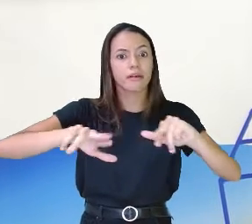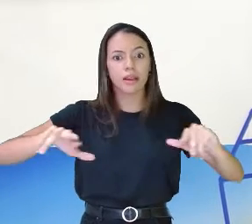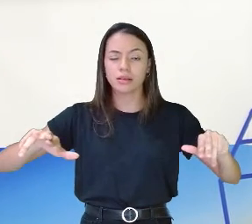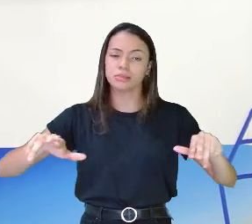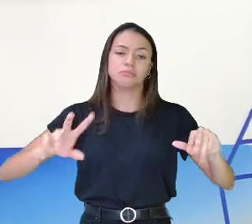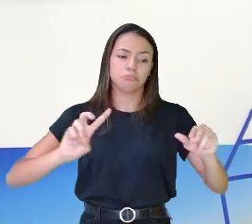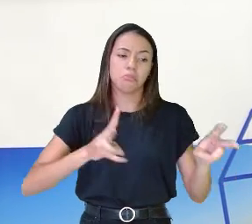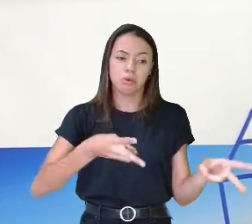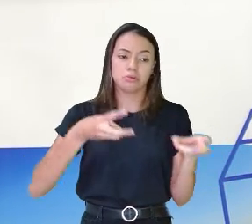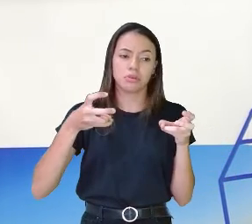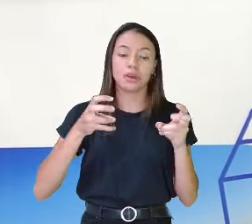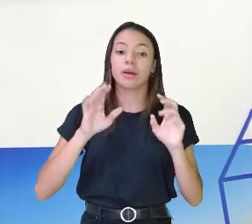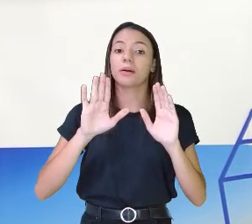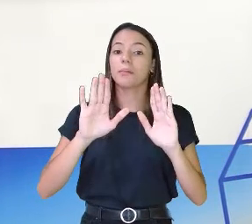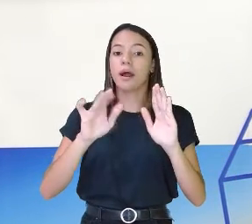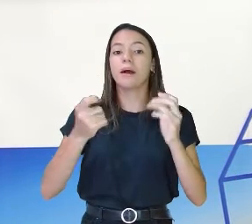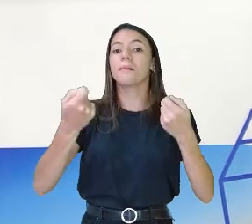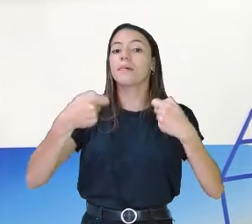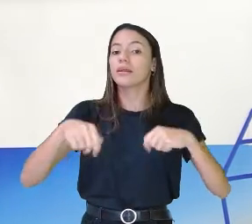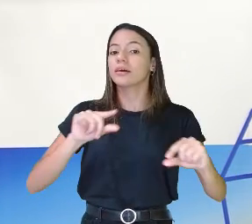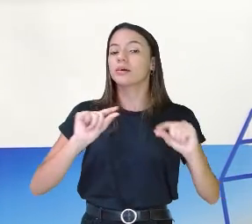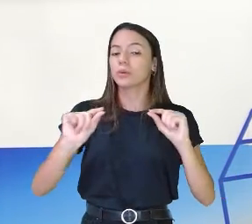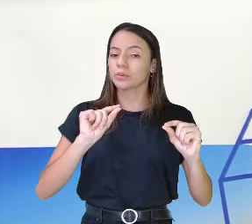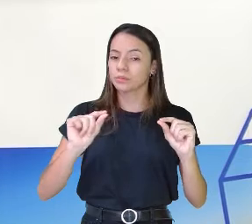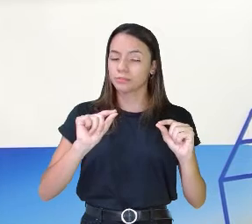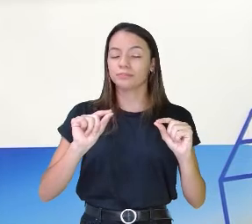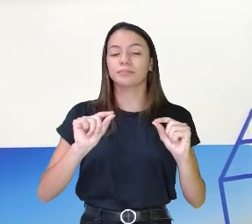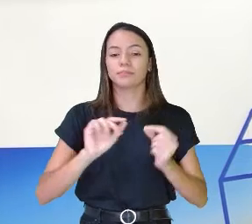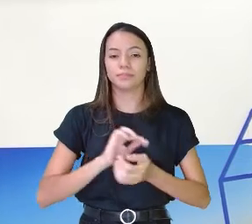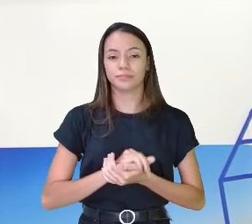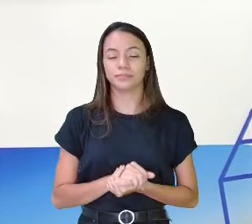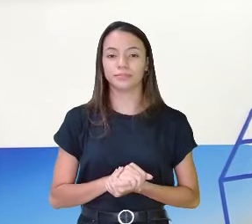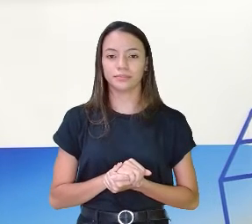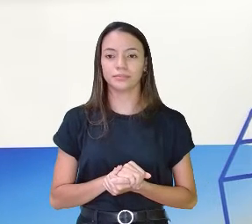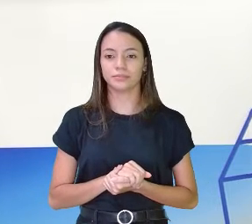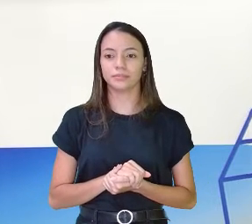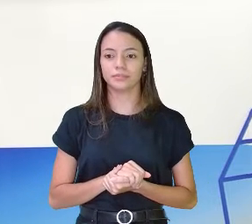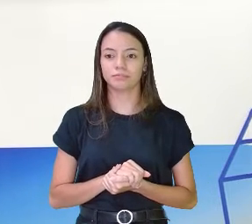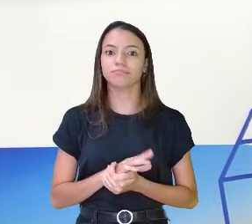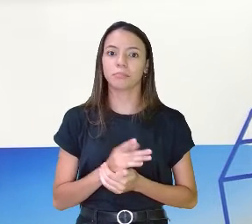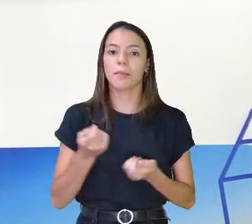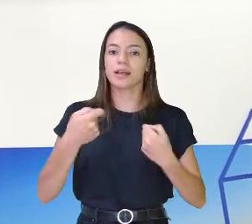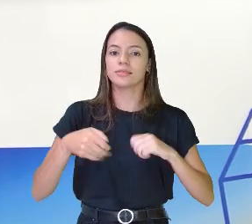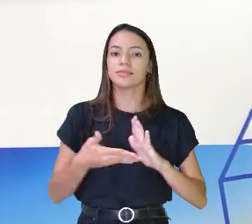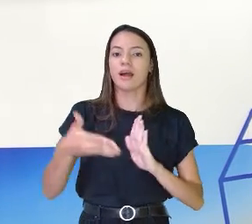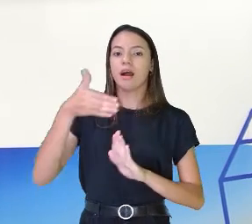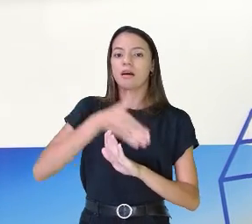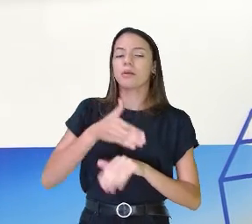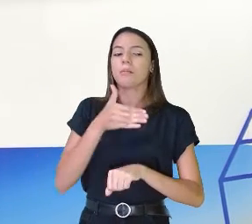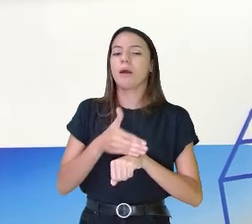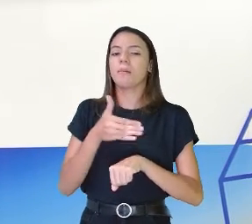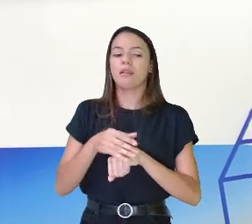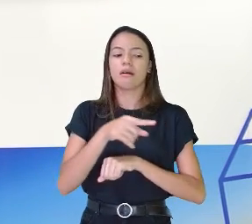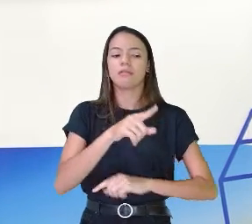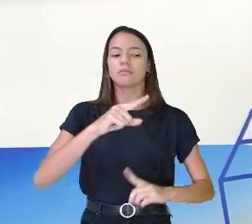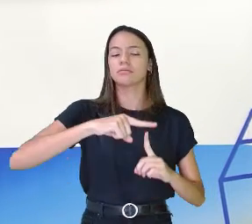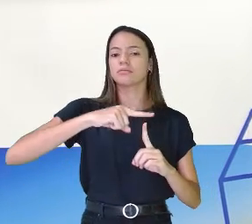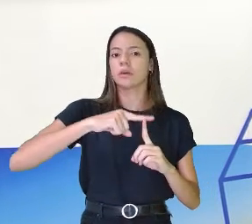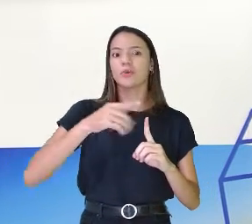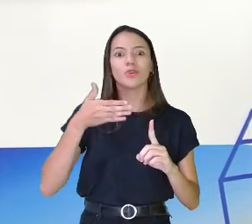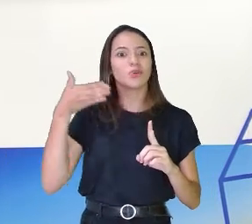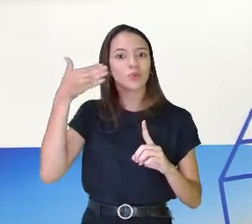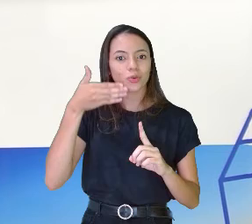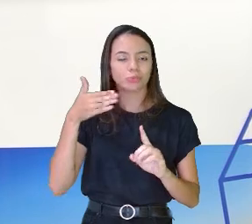Então, é preciso que a gente dê uma afiada, assim, a gente meio que fique preparado para o discurso. Às vezes, as pessoas